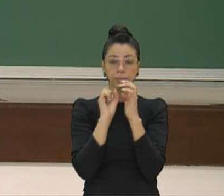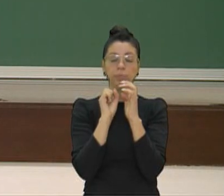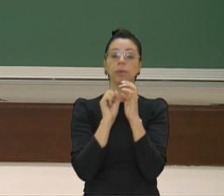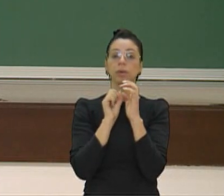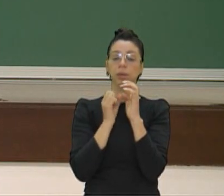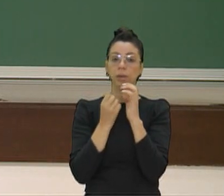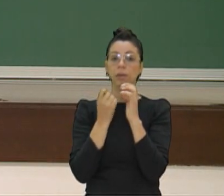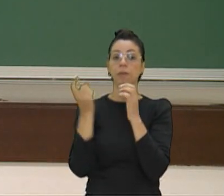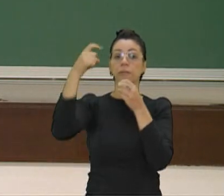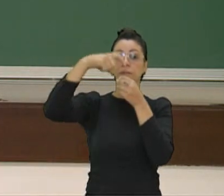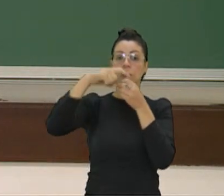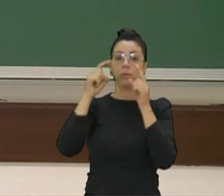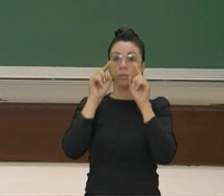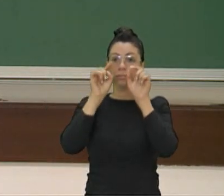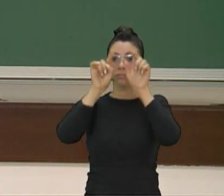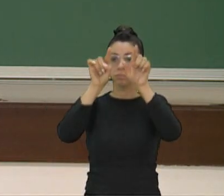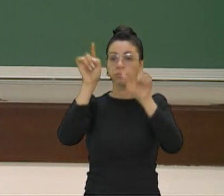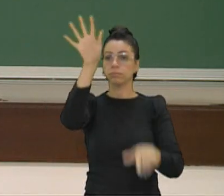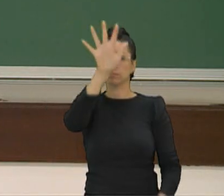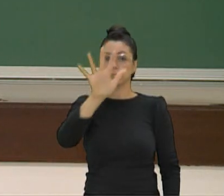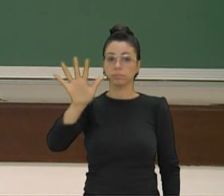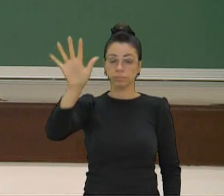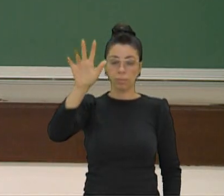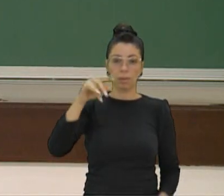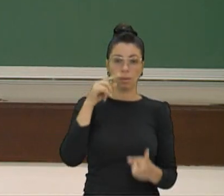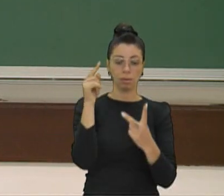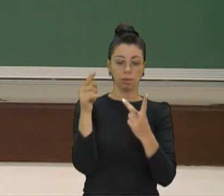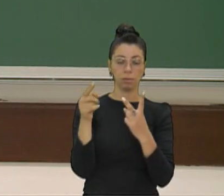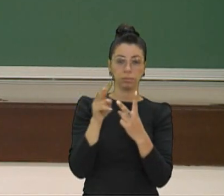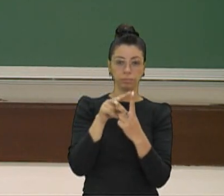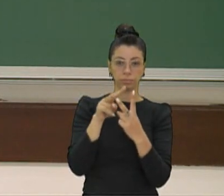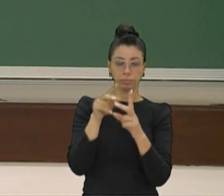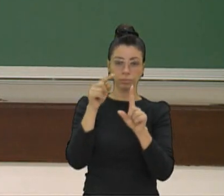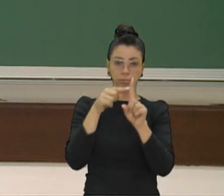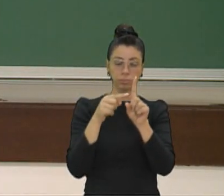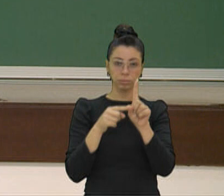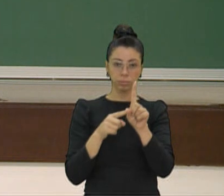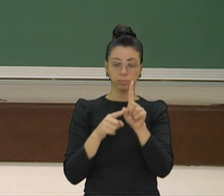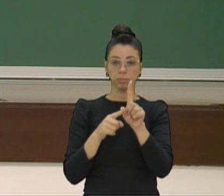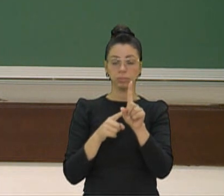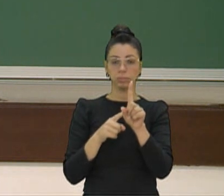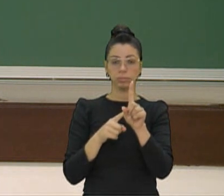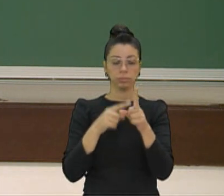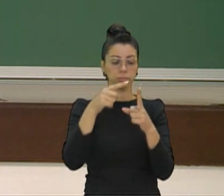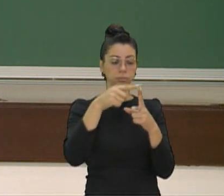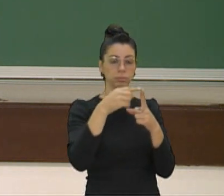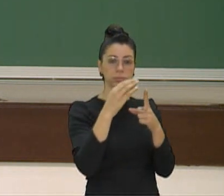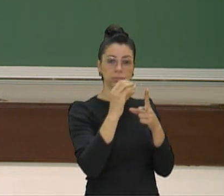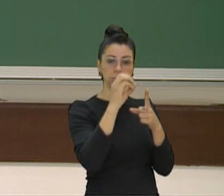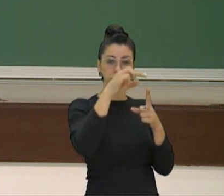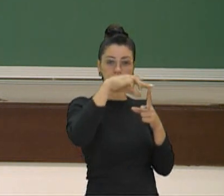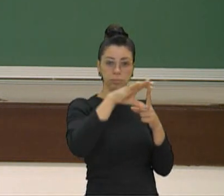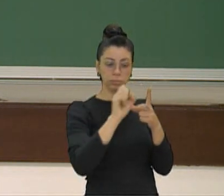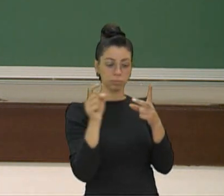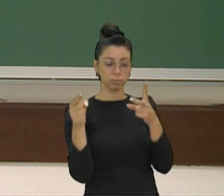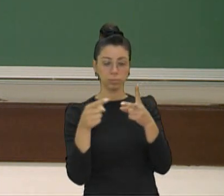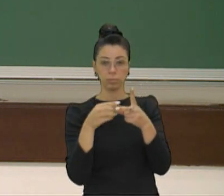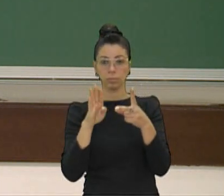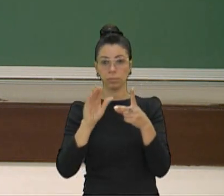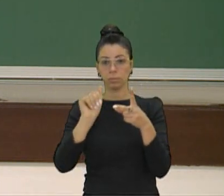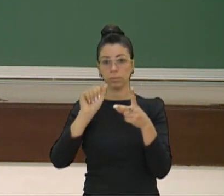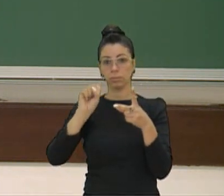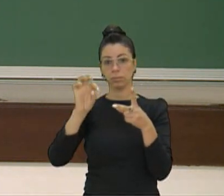imagem. Aprendemos hoje que existem 2 tipos de fotorreceptores, cones e bastonetes.